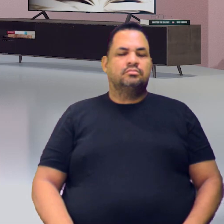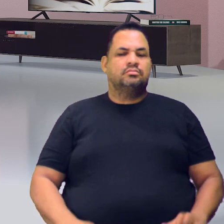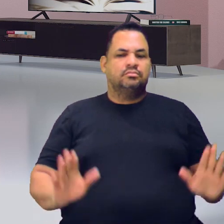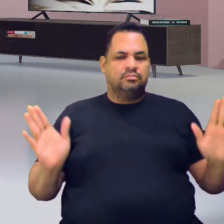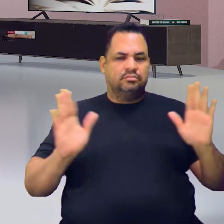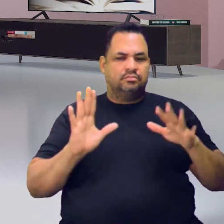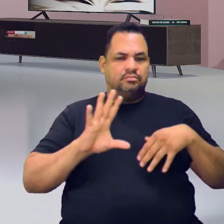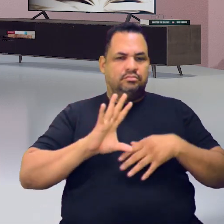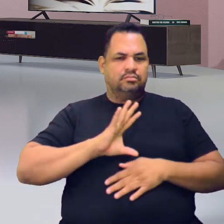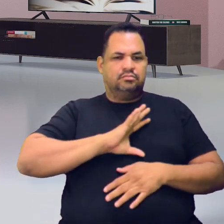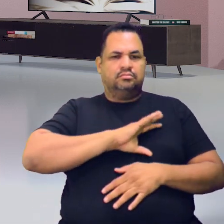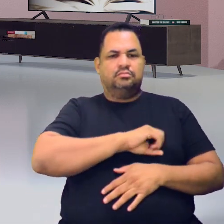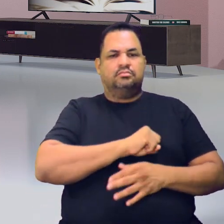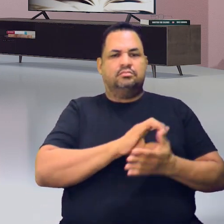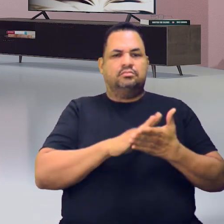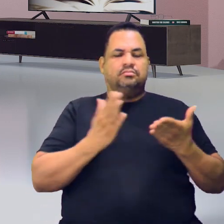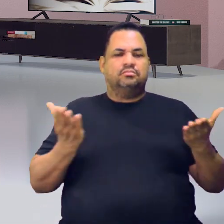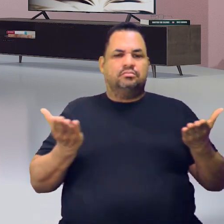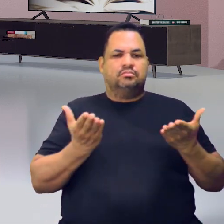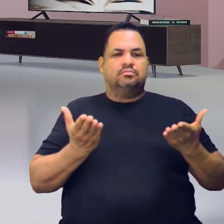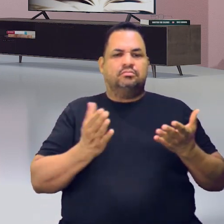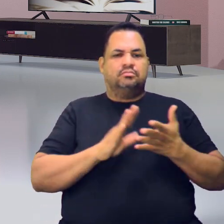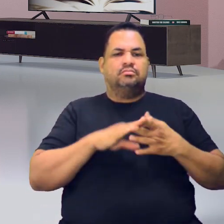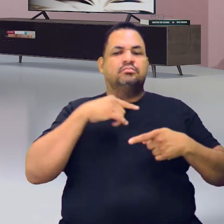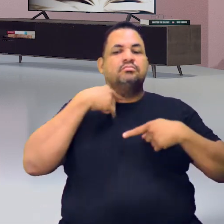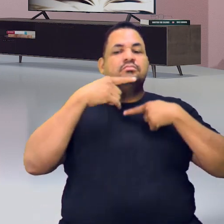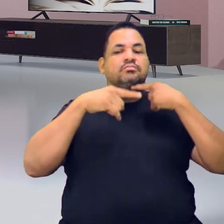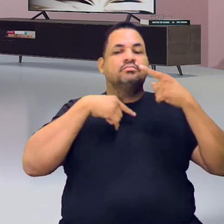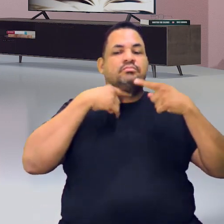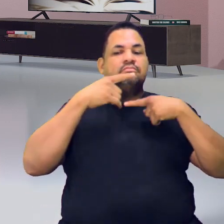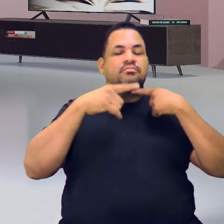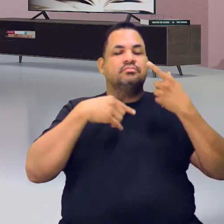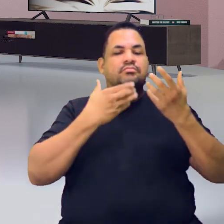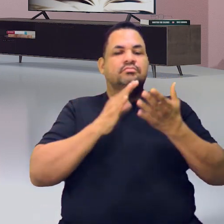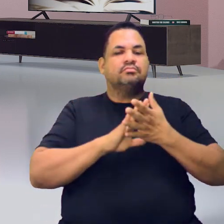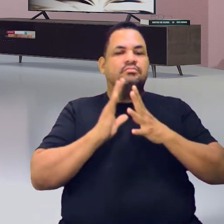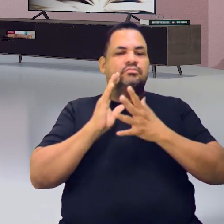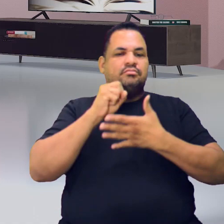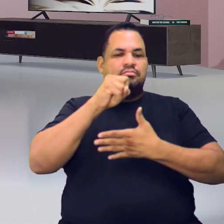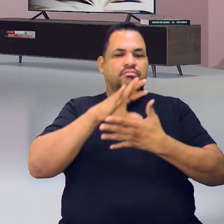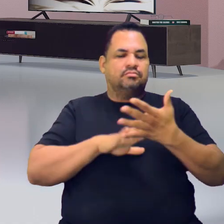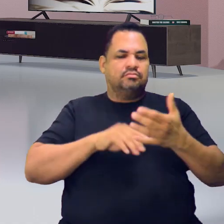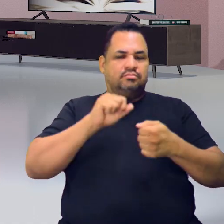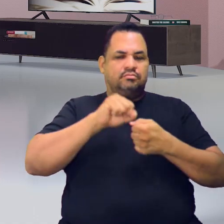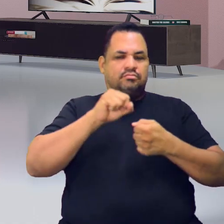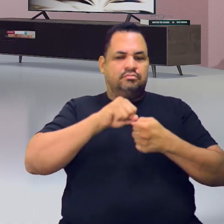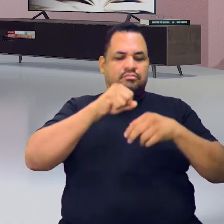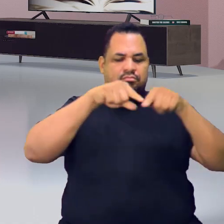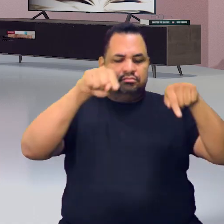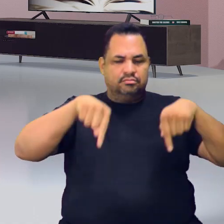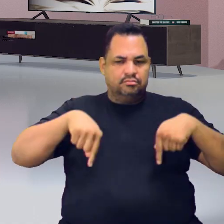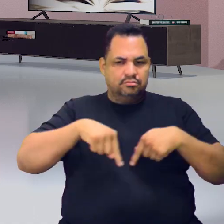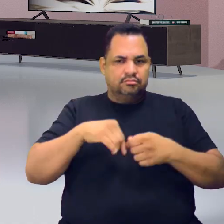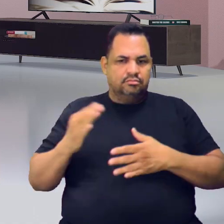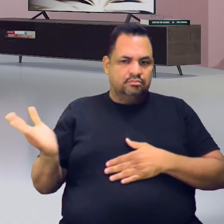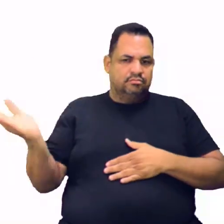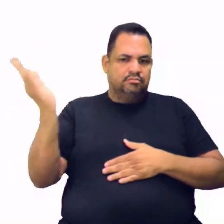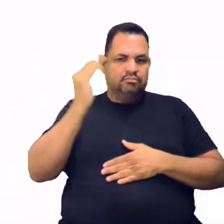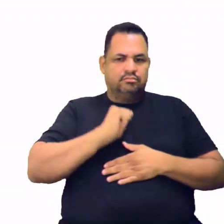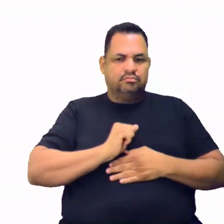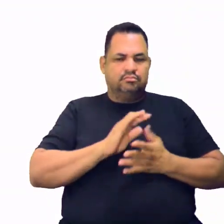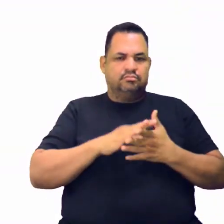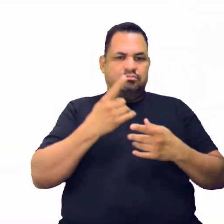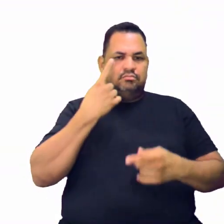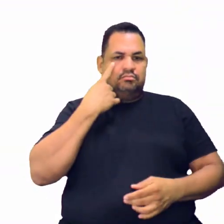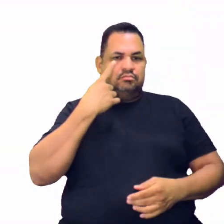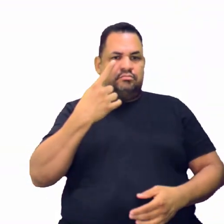Olá, amadinhos! Chegou o grande momento do nosso Tirando Dúvidas, resolução de atividade de sala. Vamos lá? De